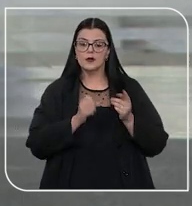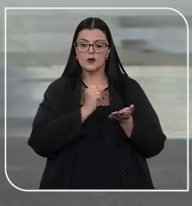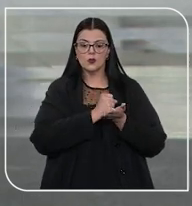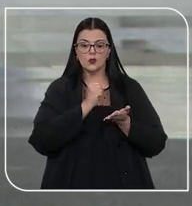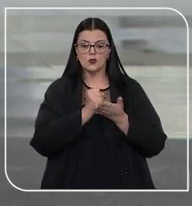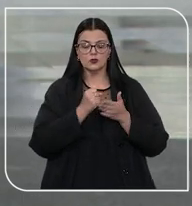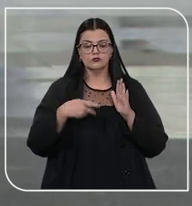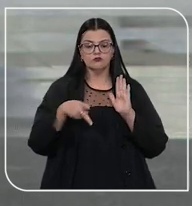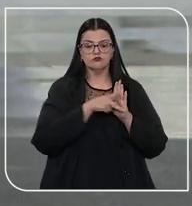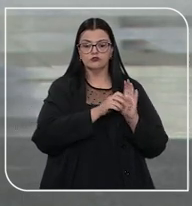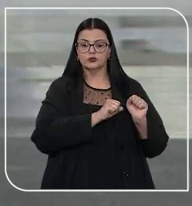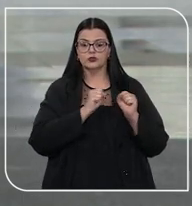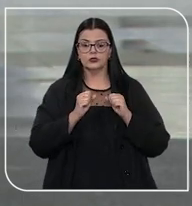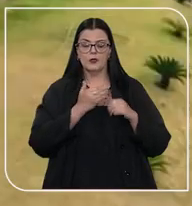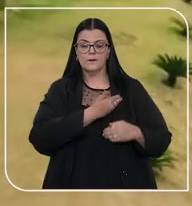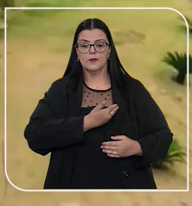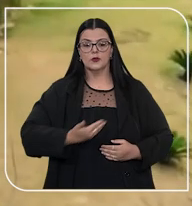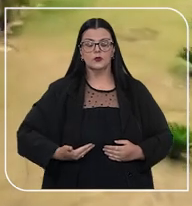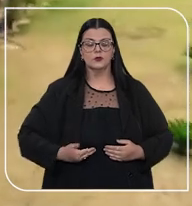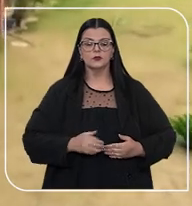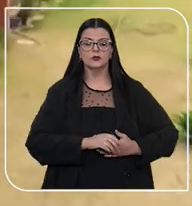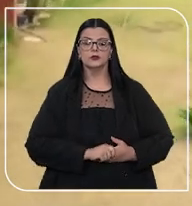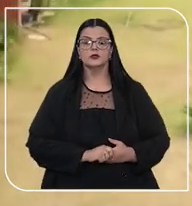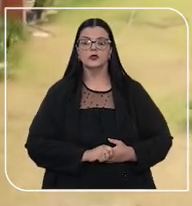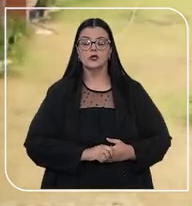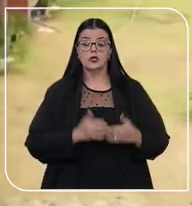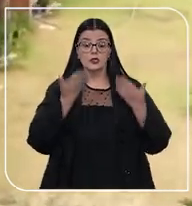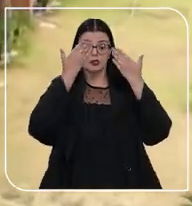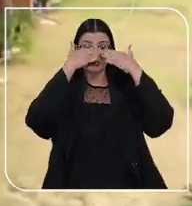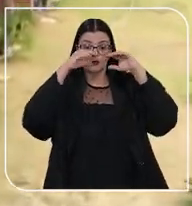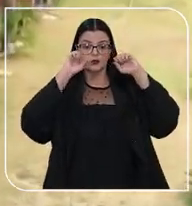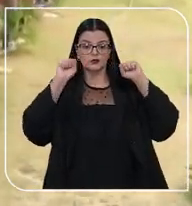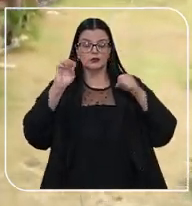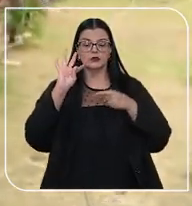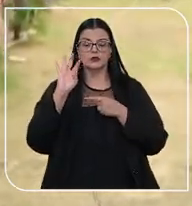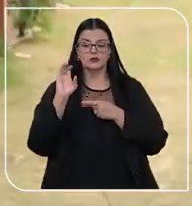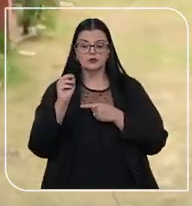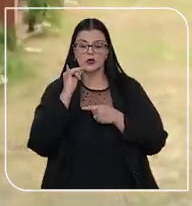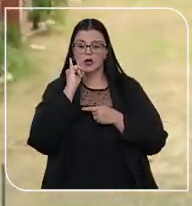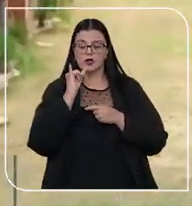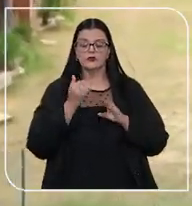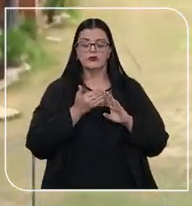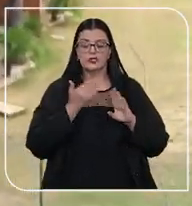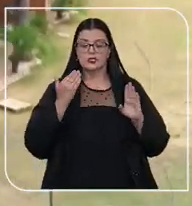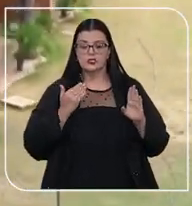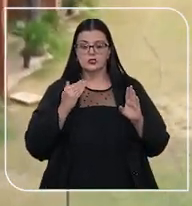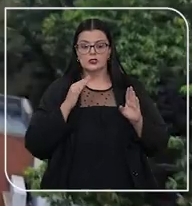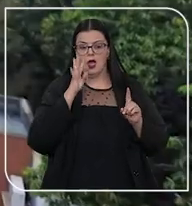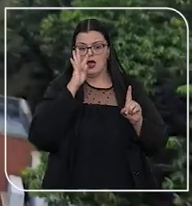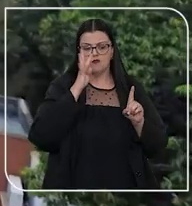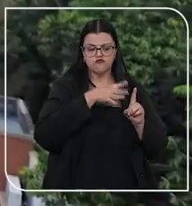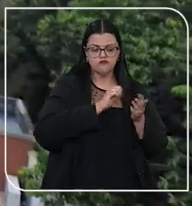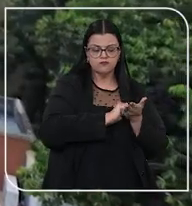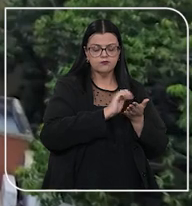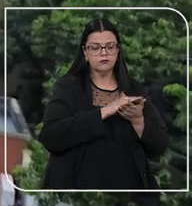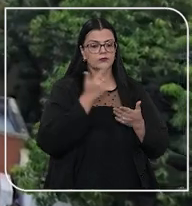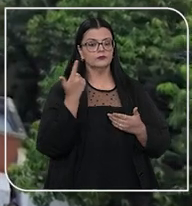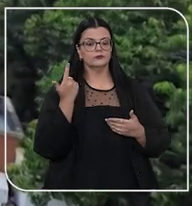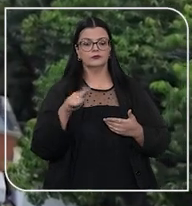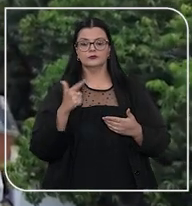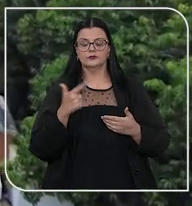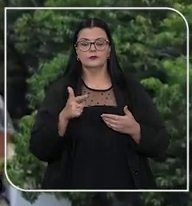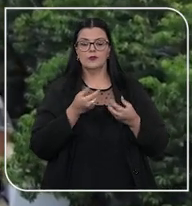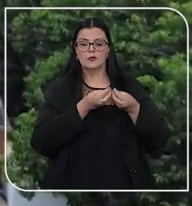de contratar com o poder público. Contudo, o Tribunal de Justiça do Tocantins afastou a condenação por entender que não houve